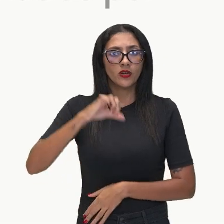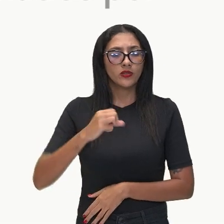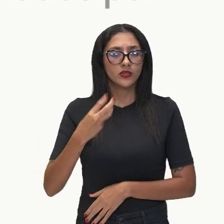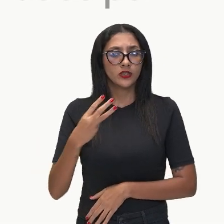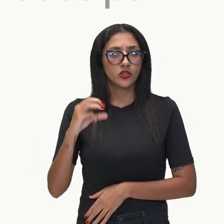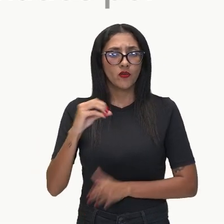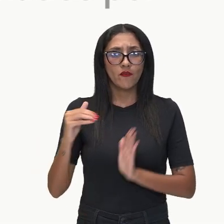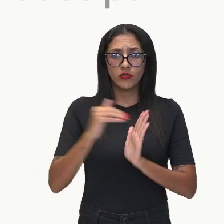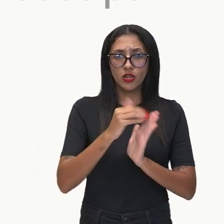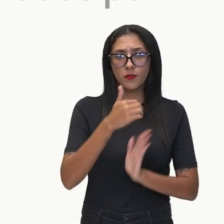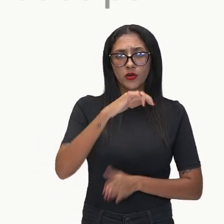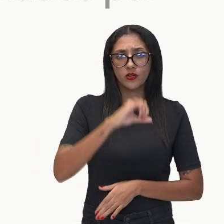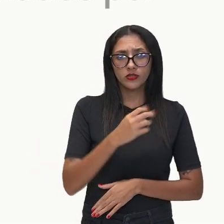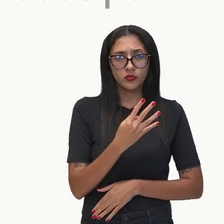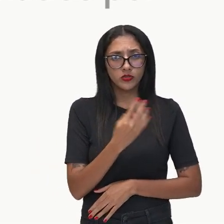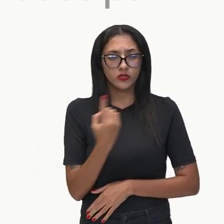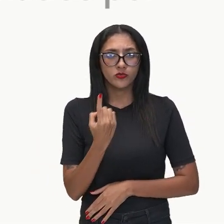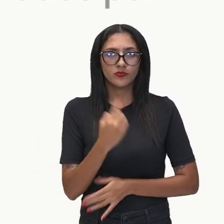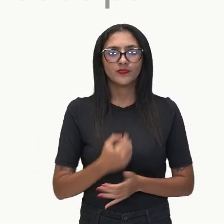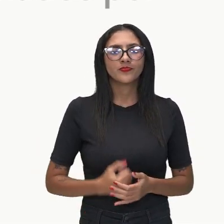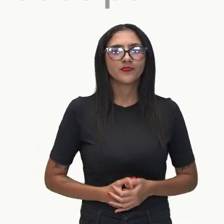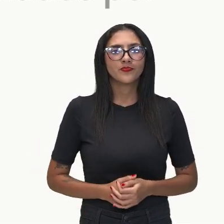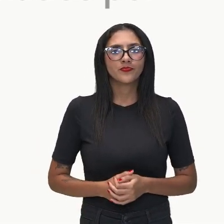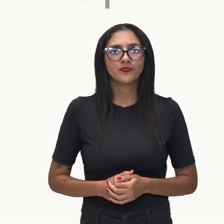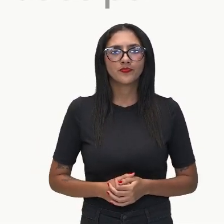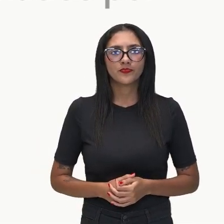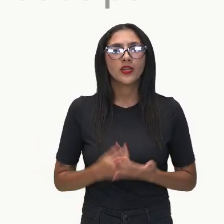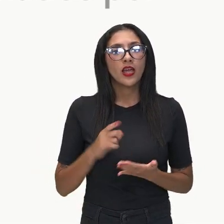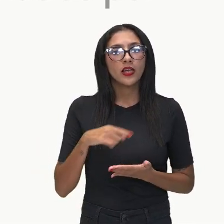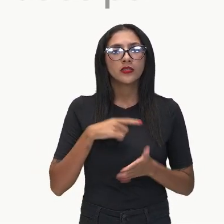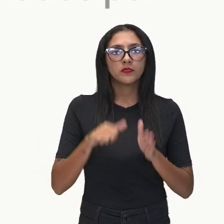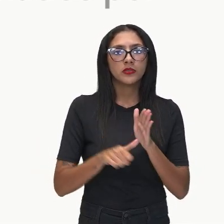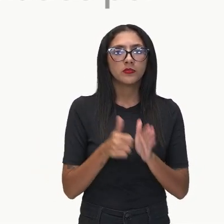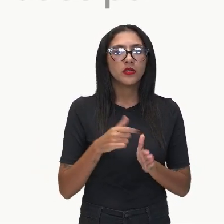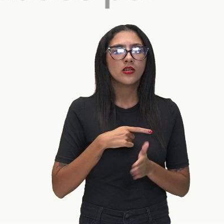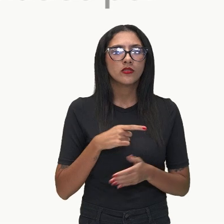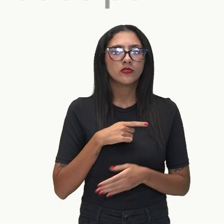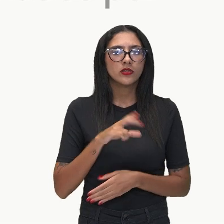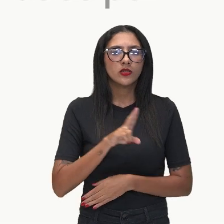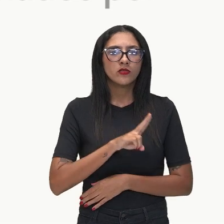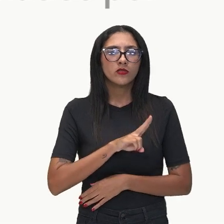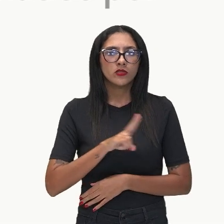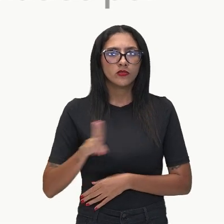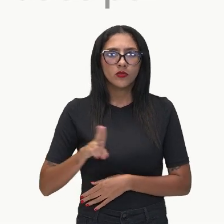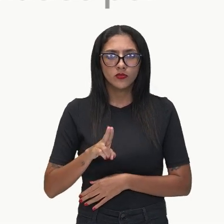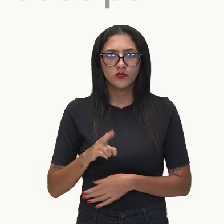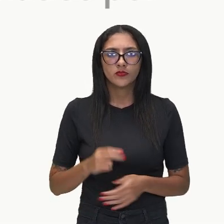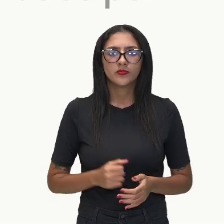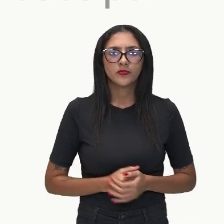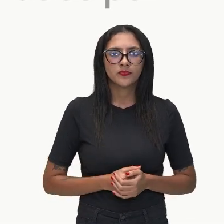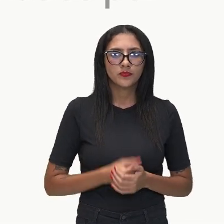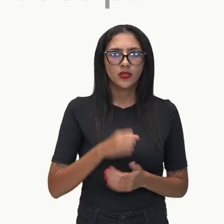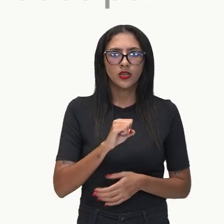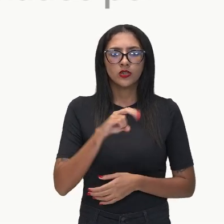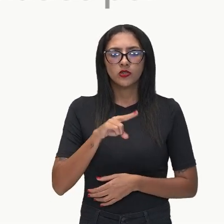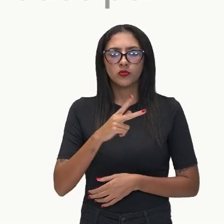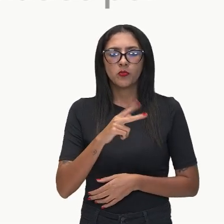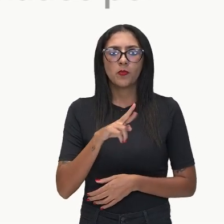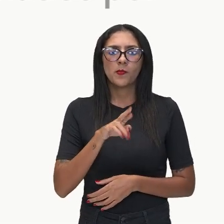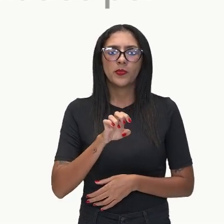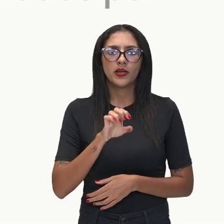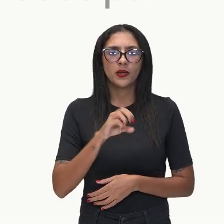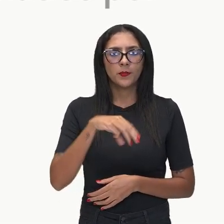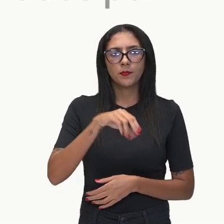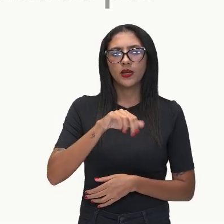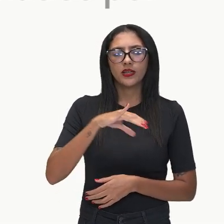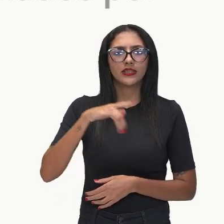1939 e 1941, essa primeira fase se chamou Supremacia do Eixo. O que acontecia nessa